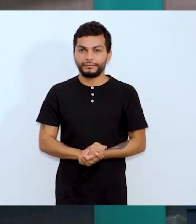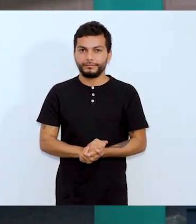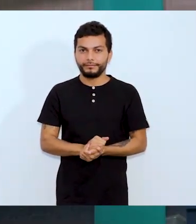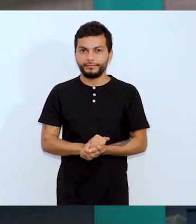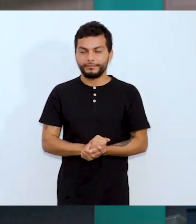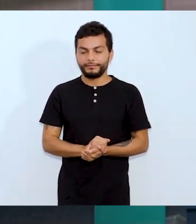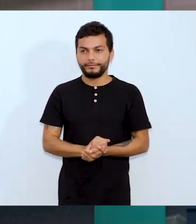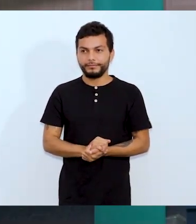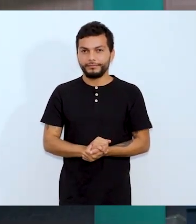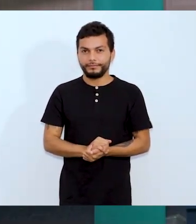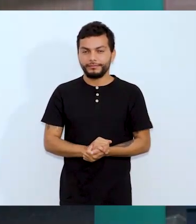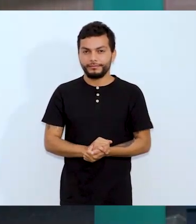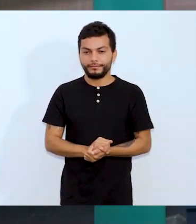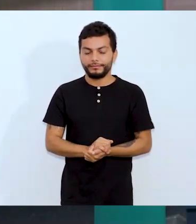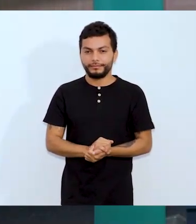Os